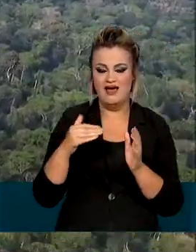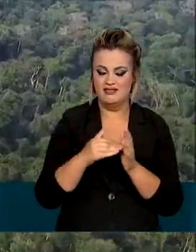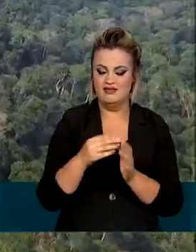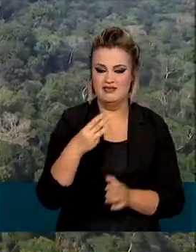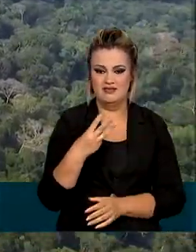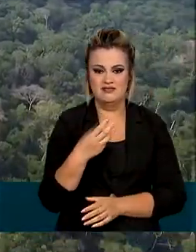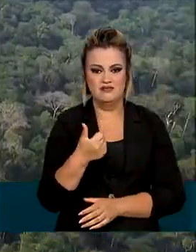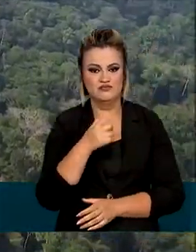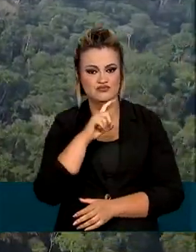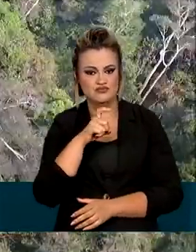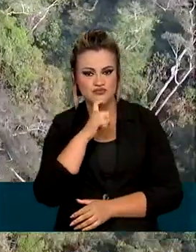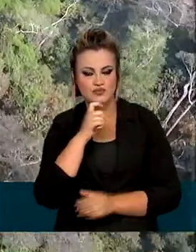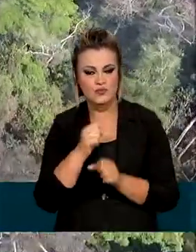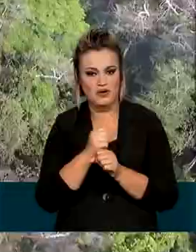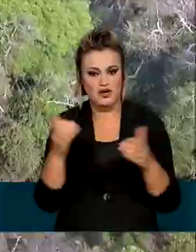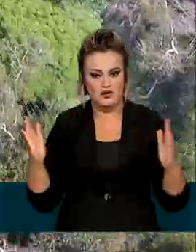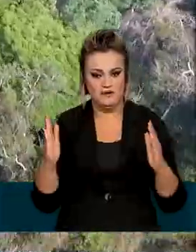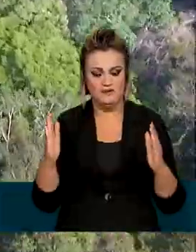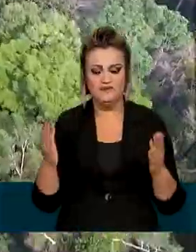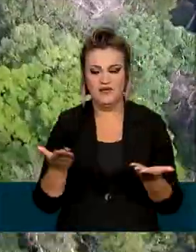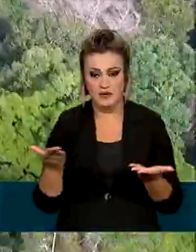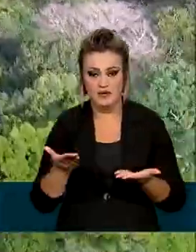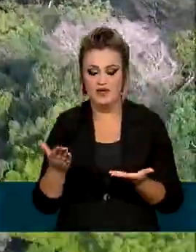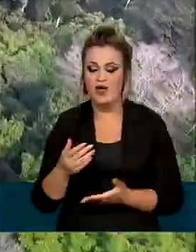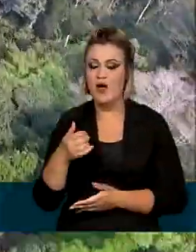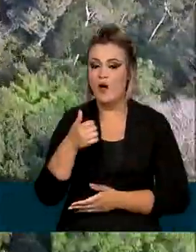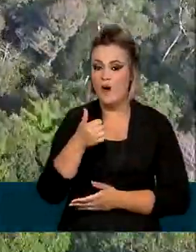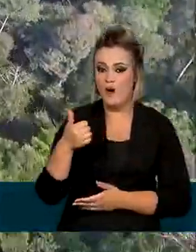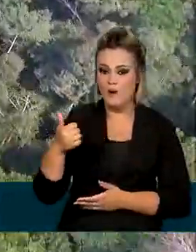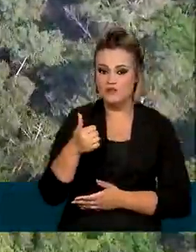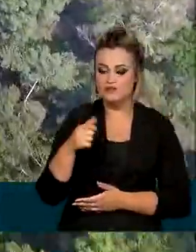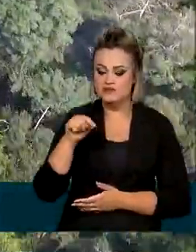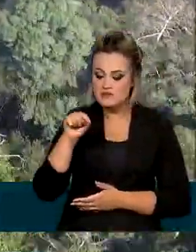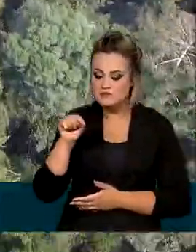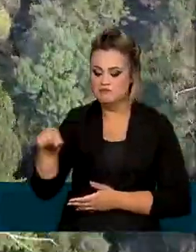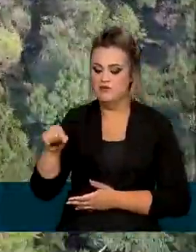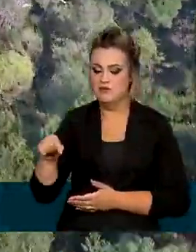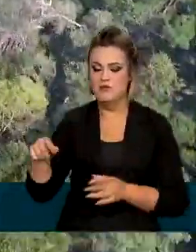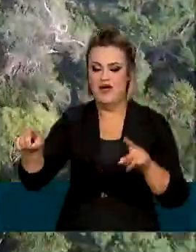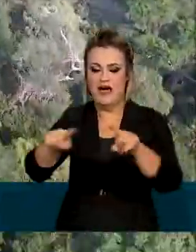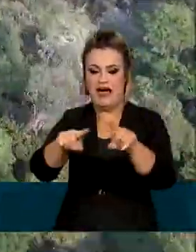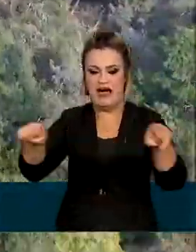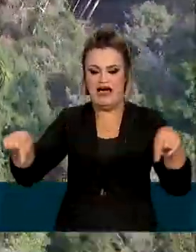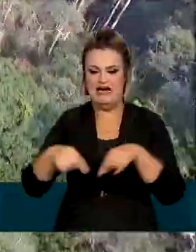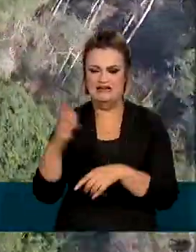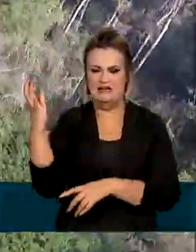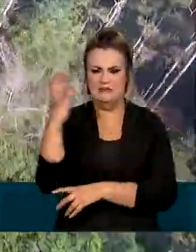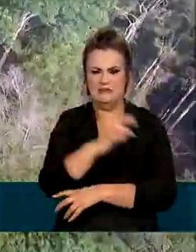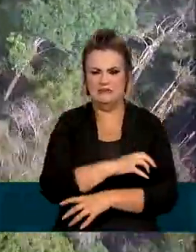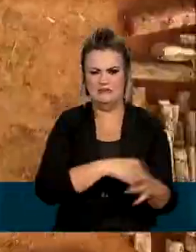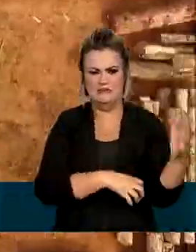deste ano foram 11.568 km quadrados desmatados